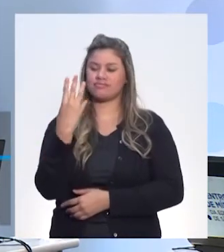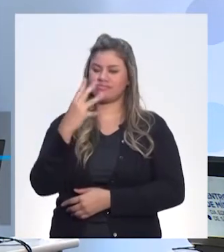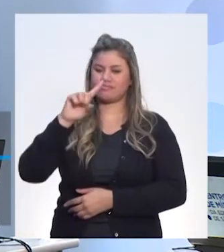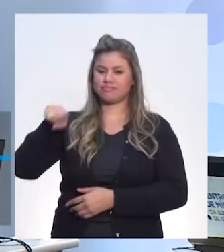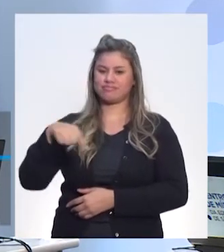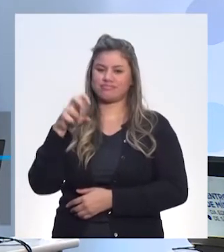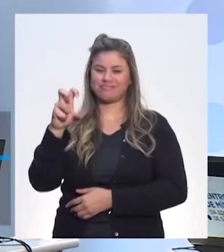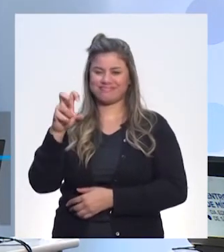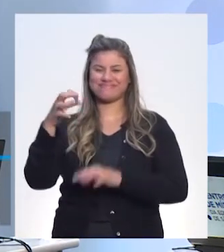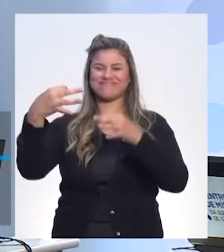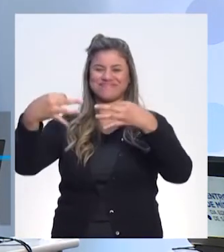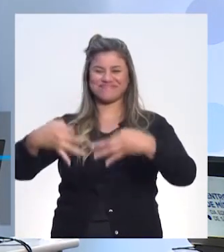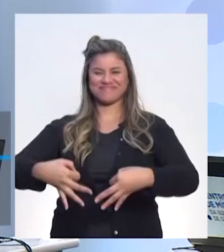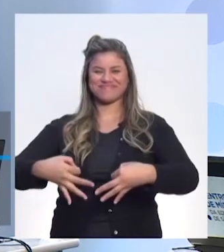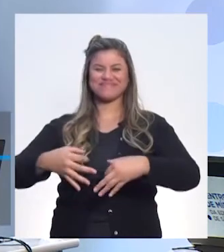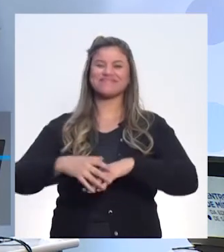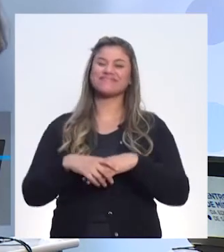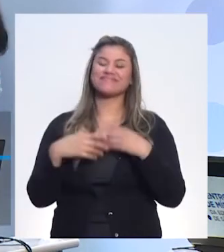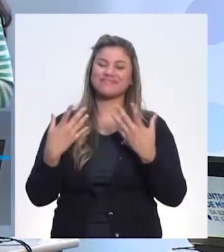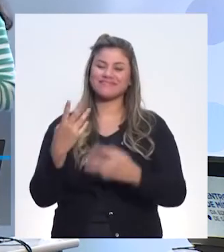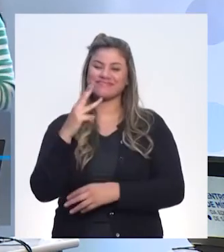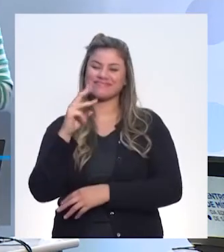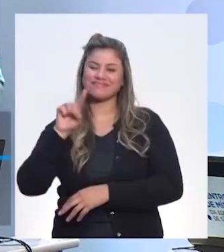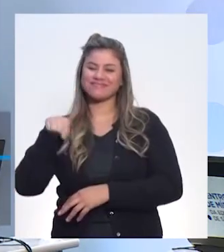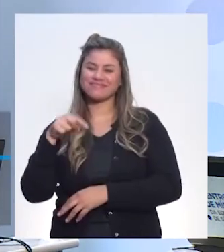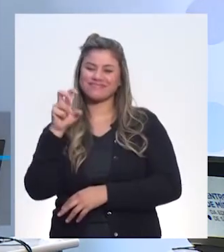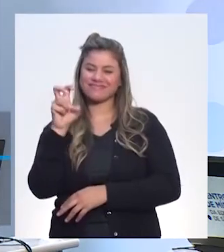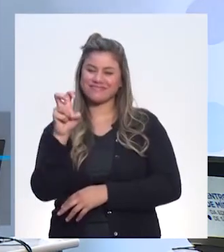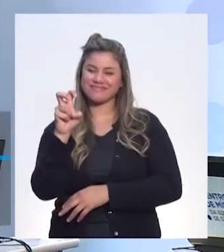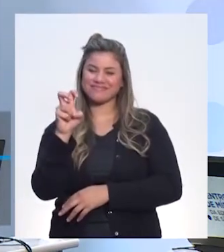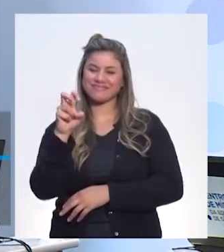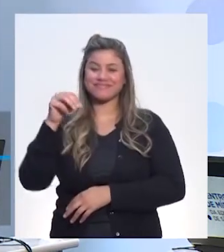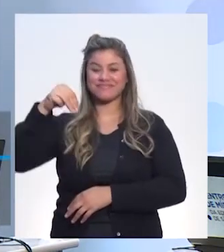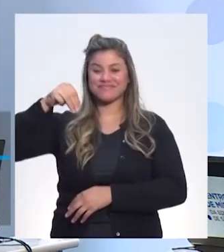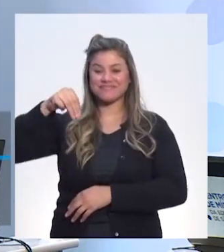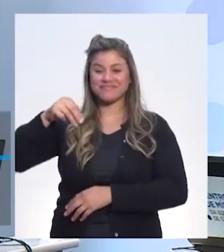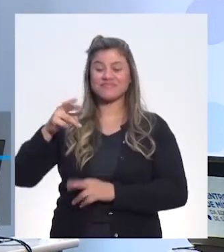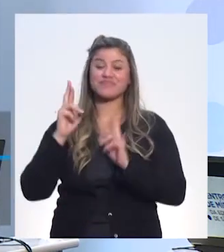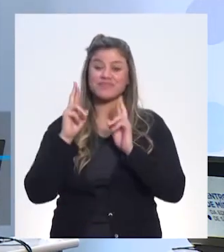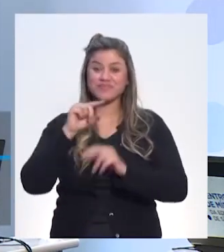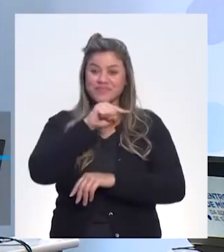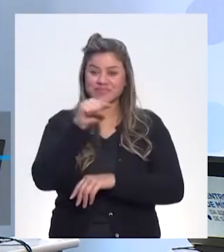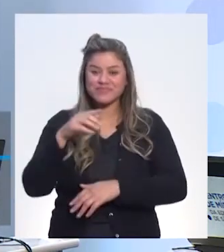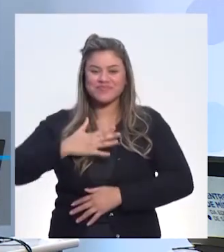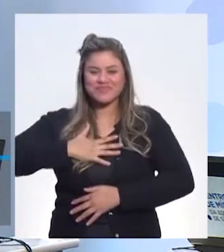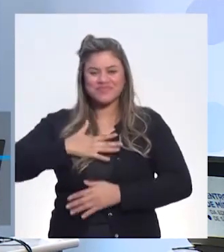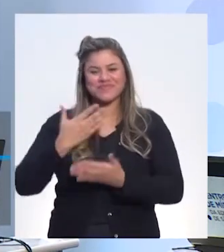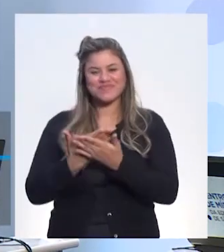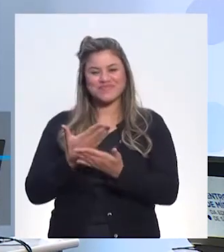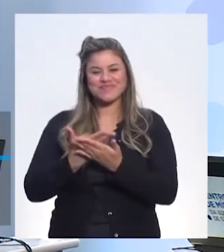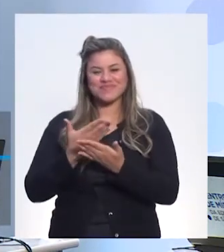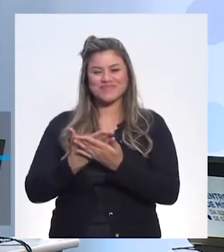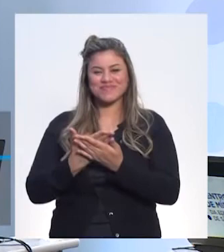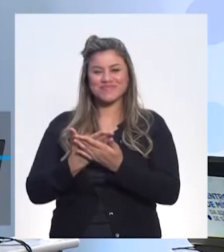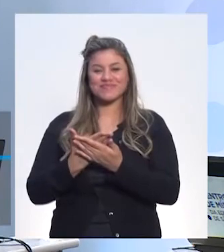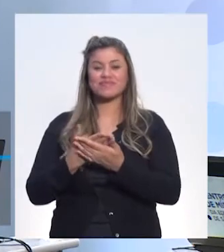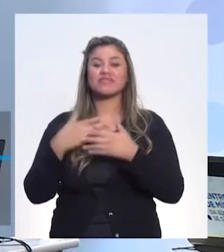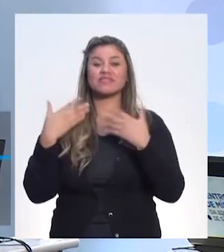3,5? Muito bem, então 3,5 metros. Espero que vocês tenham gostado da aula